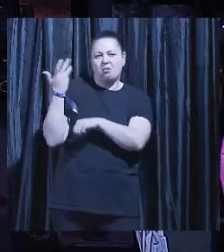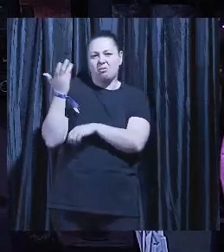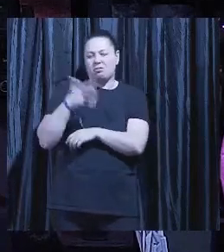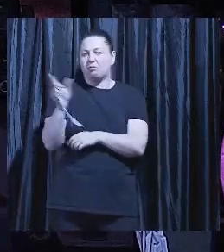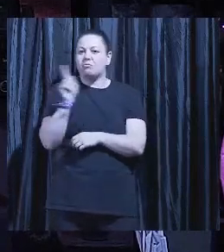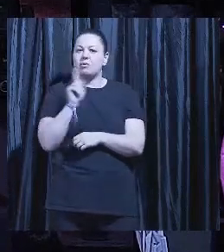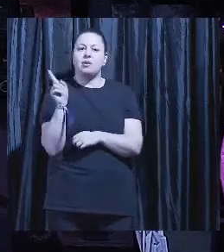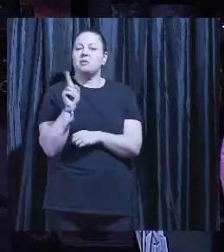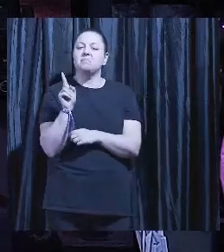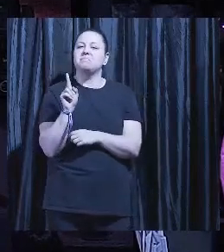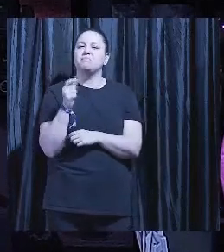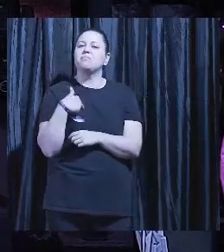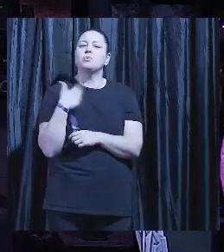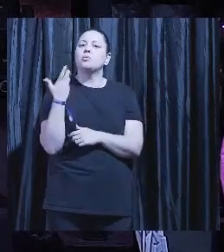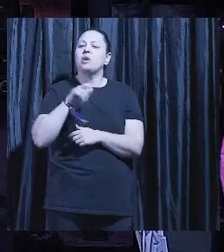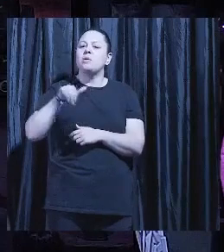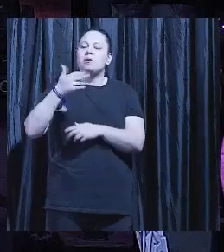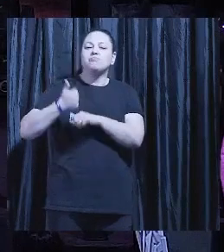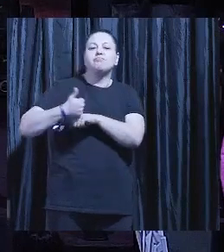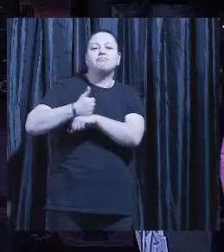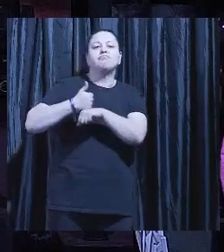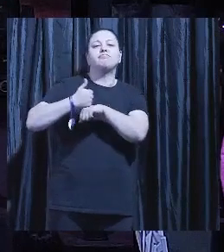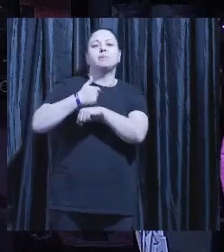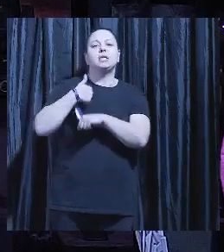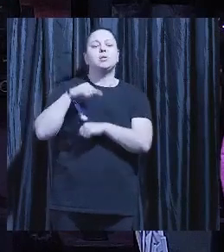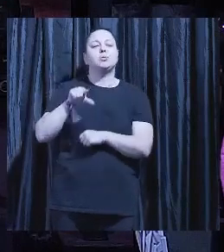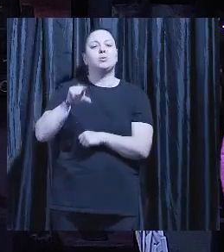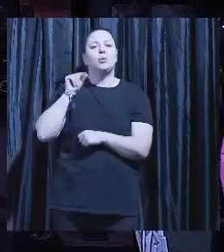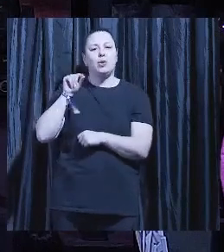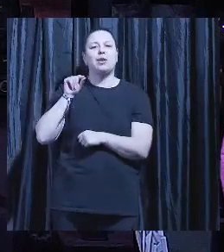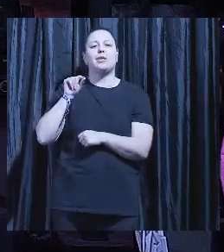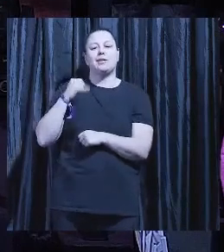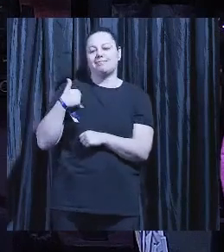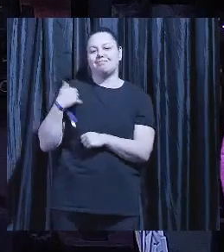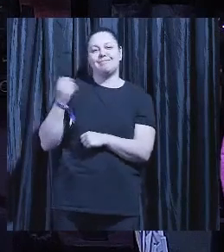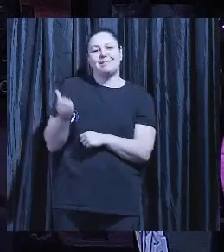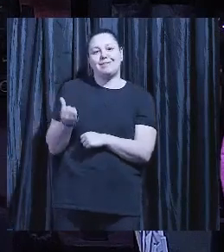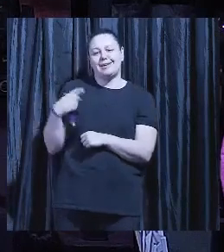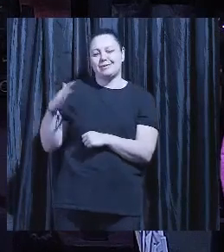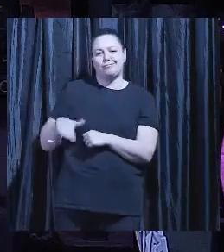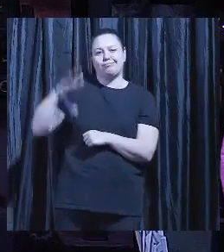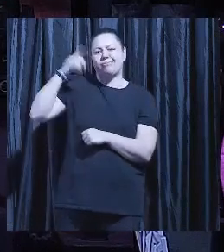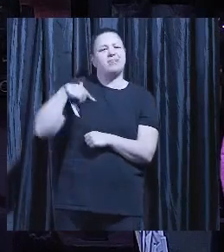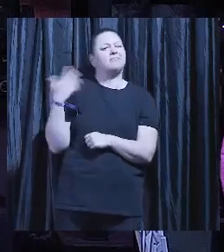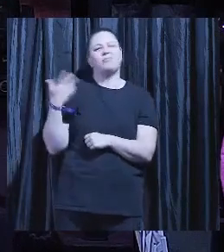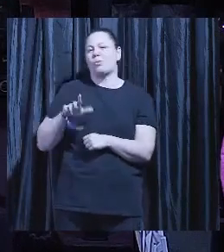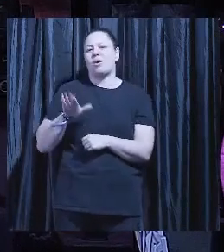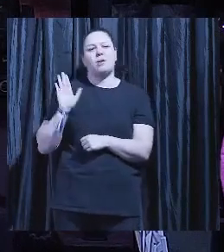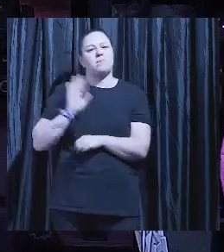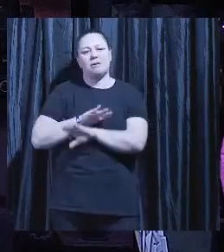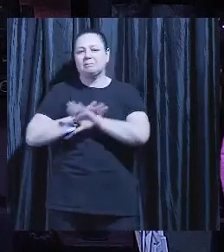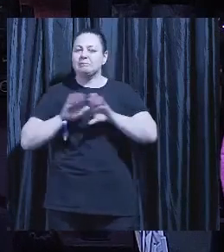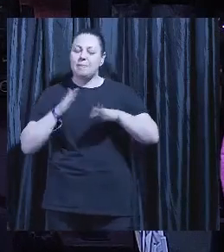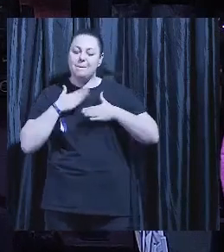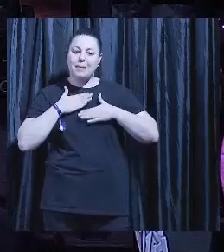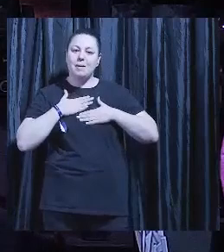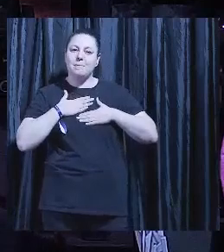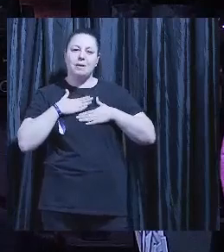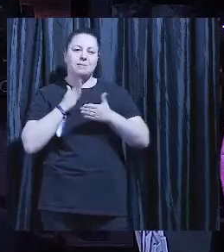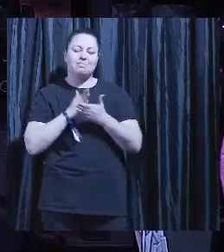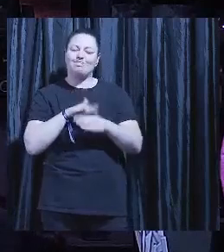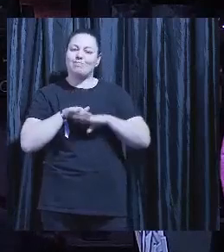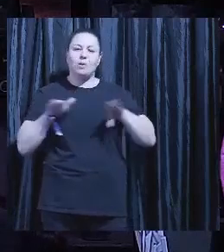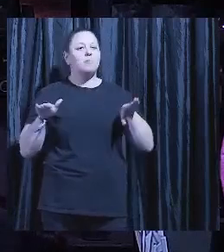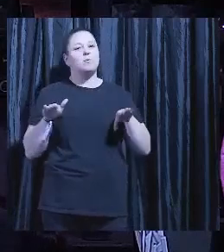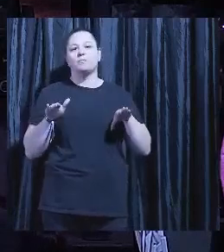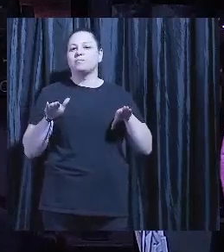mais exercer a profissão que eu escolhi desde que eu tinha 6 anos de idade. Eu não quero. Acabou para mim. Por que eu